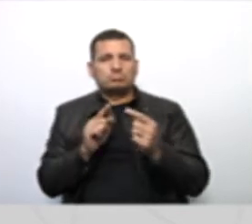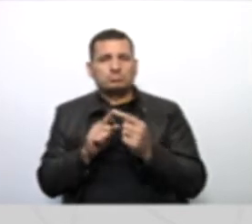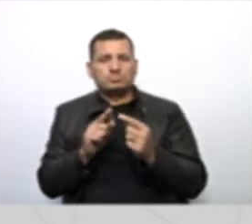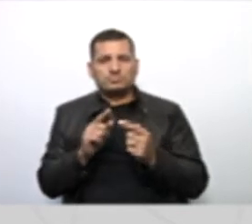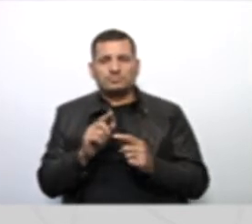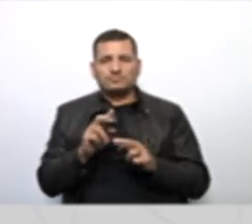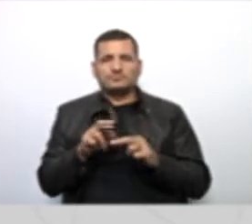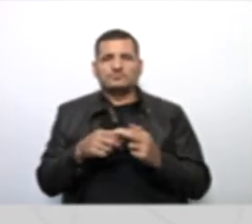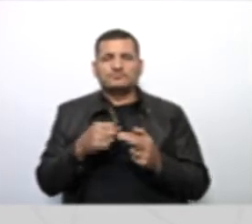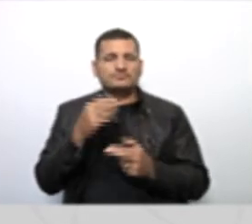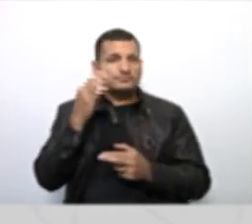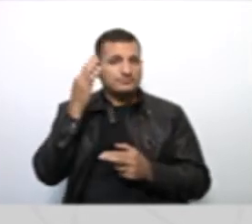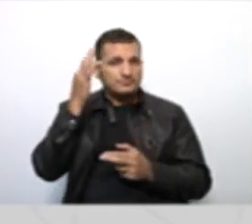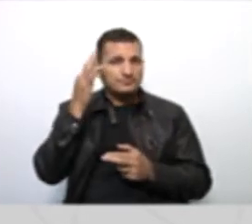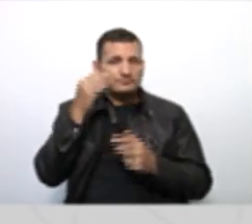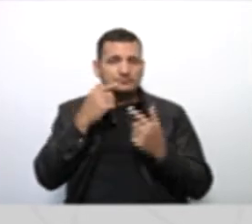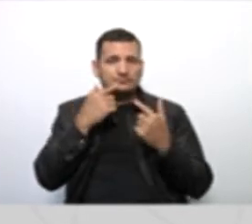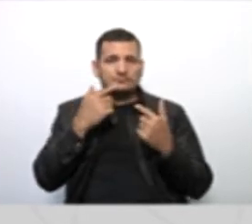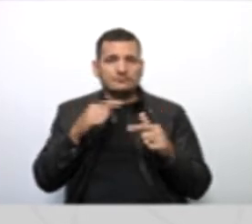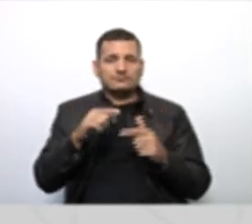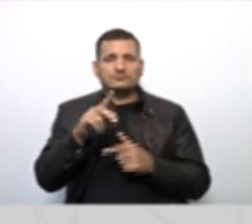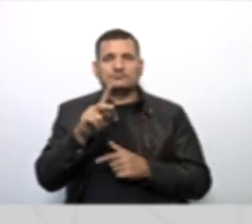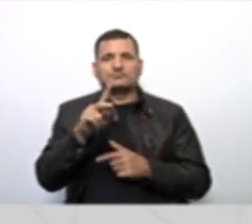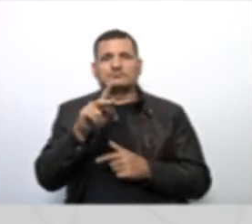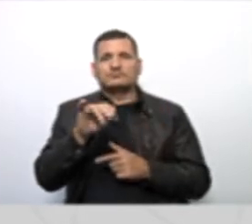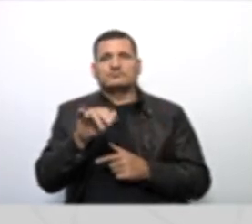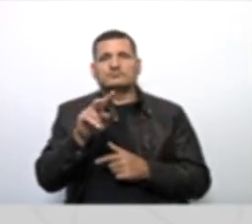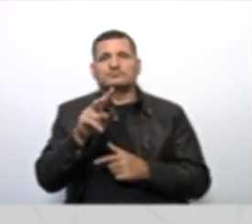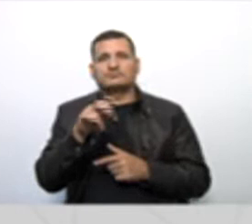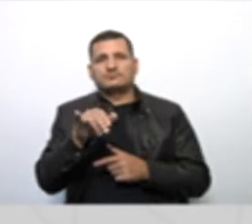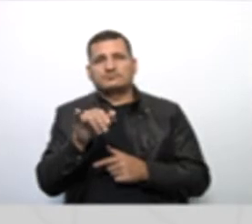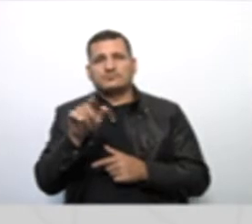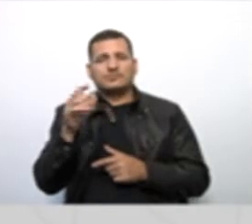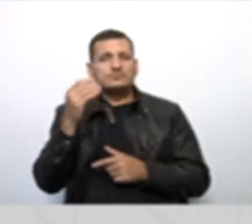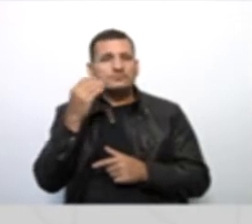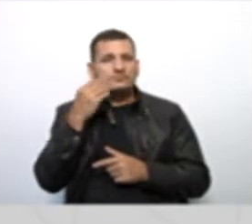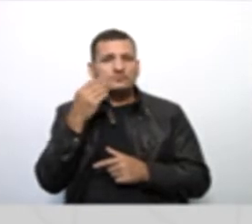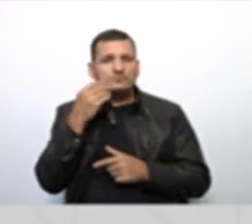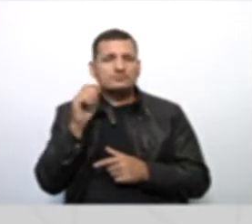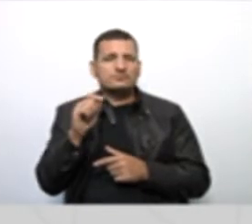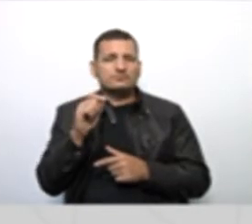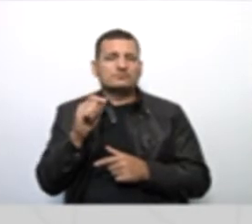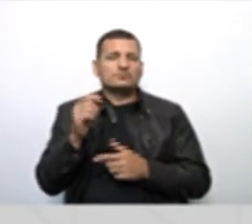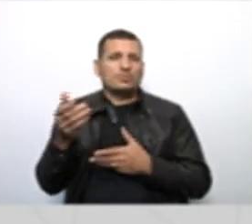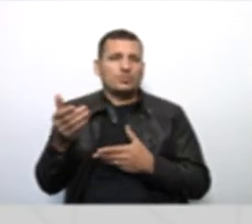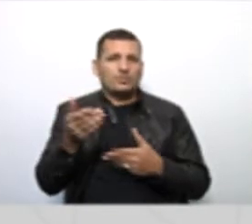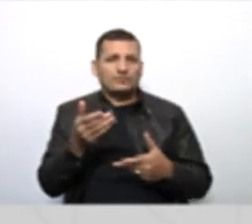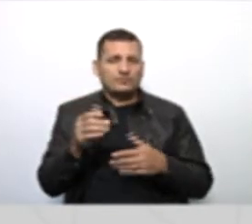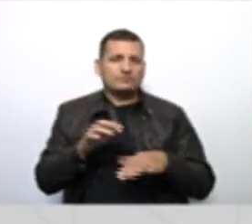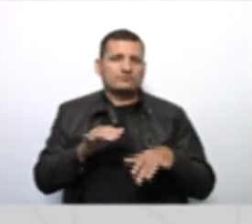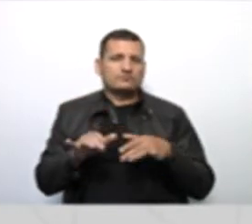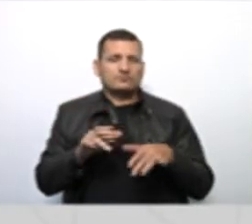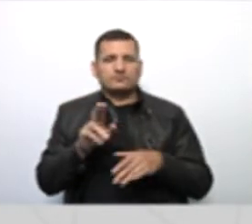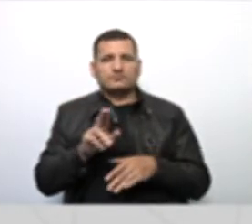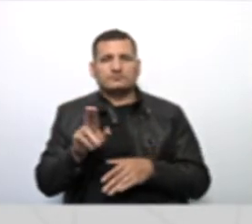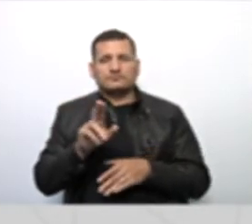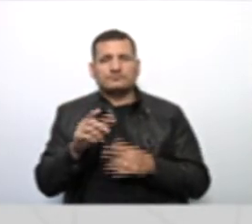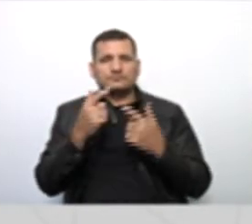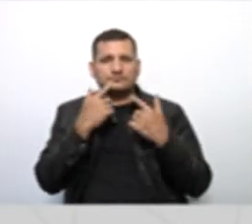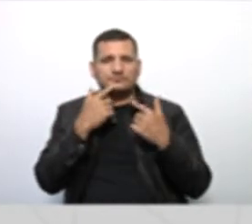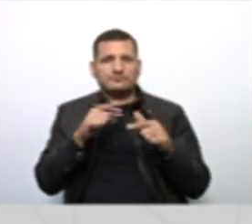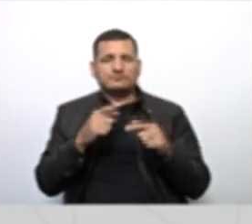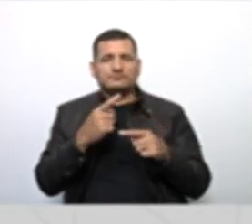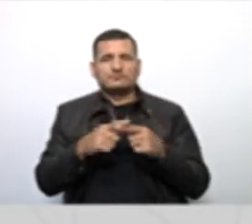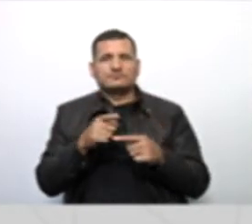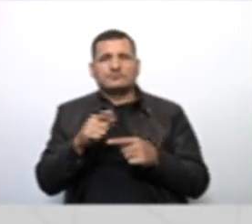filosofia da linguagem Kivy, ela tende a trazer os programadores para utilizar essa linguagem. Porque ela